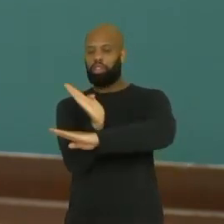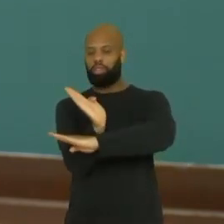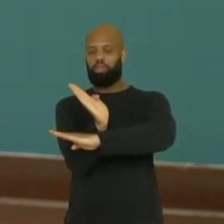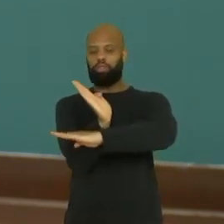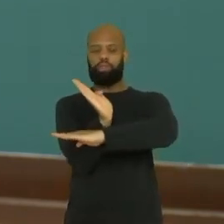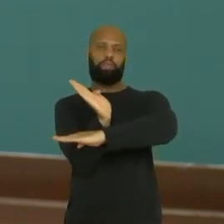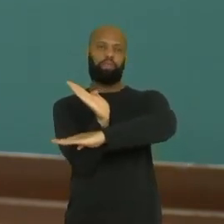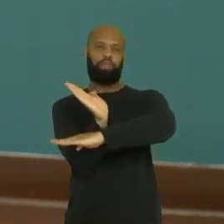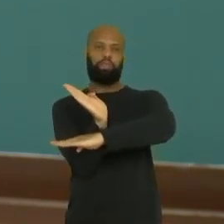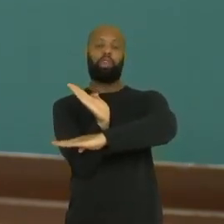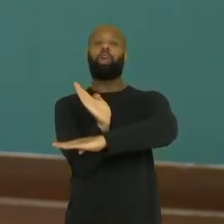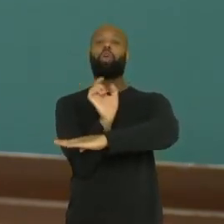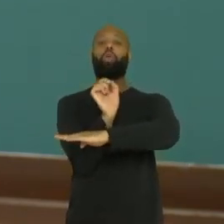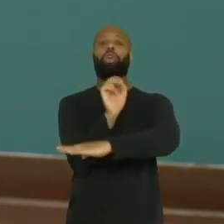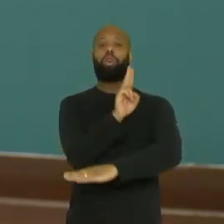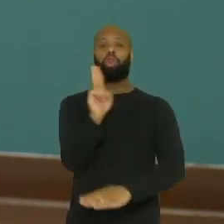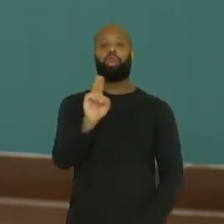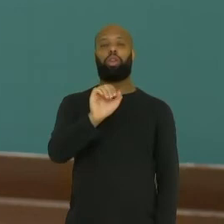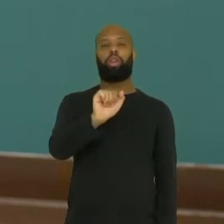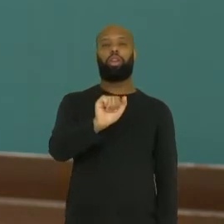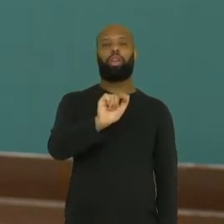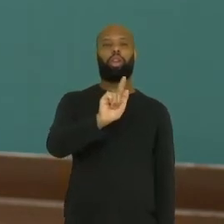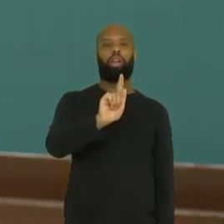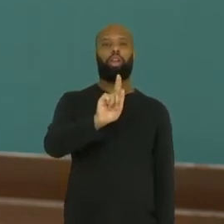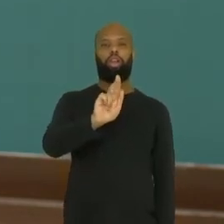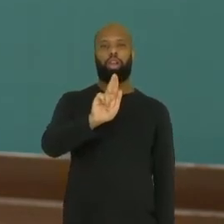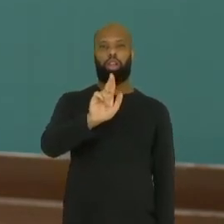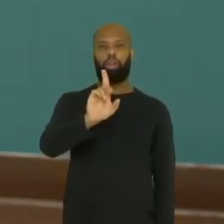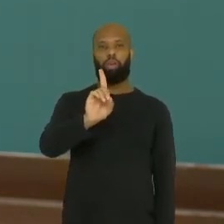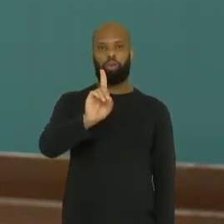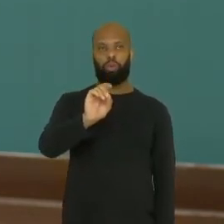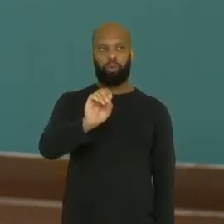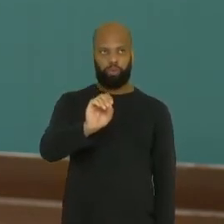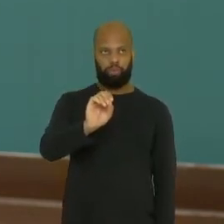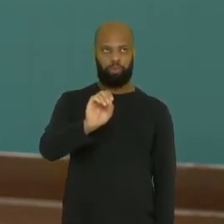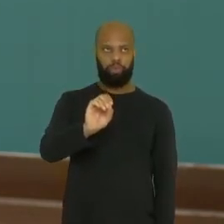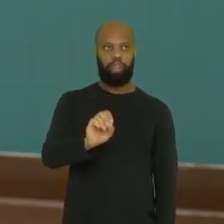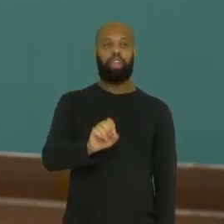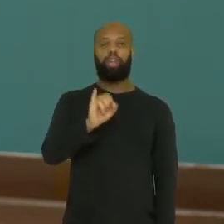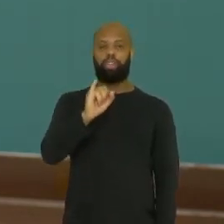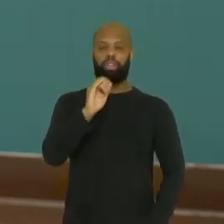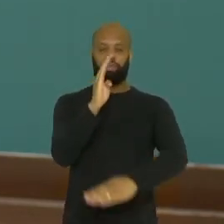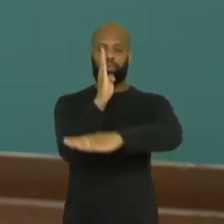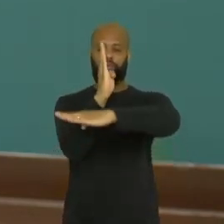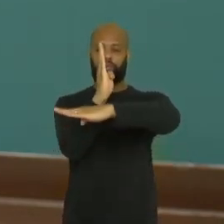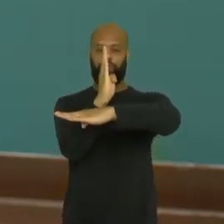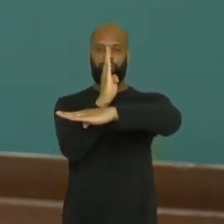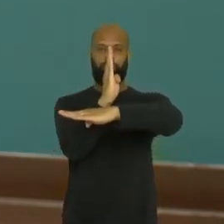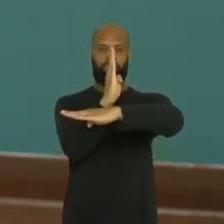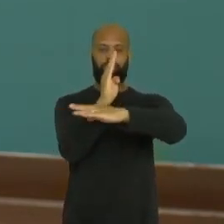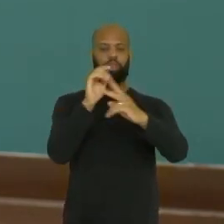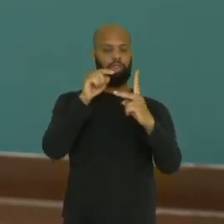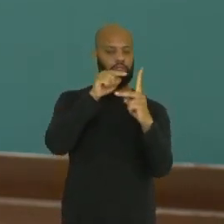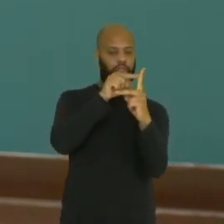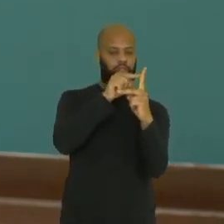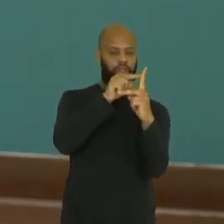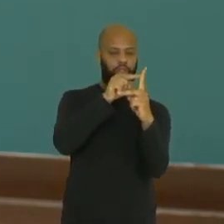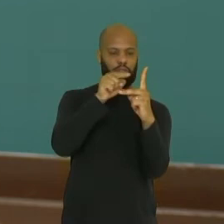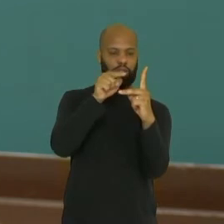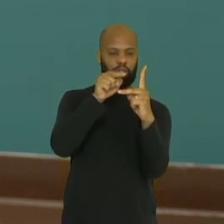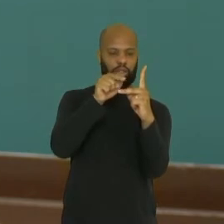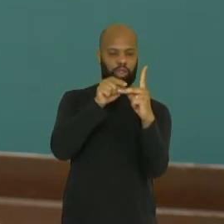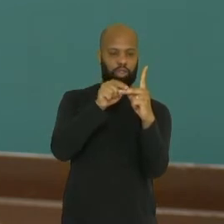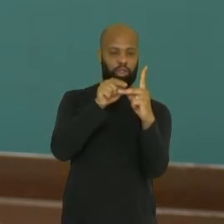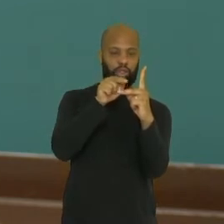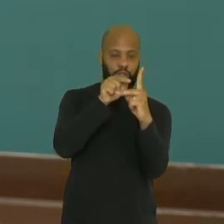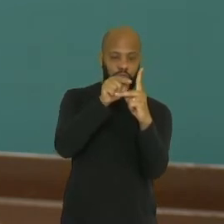ângulo de 90 graus, a gente chama ela de ângulo agudo. Quando a gente tem exatamente 90 graus, a